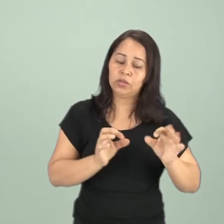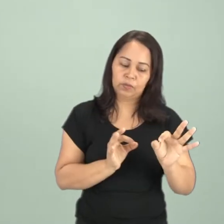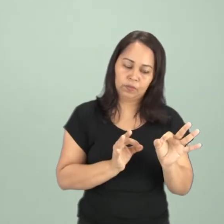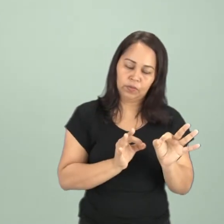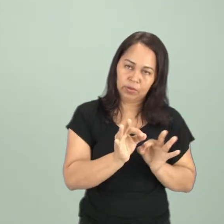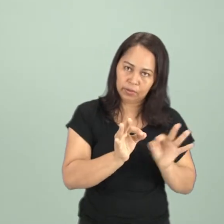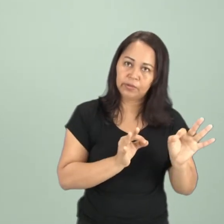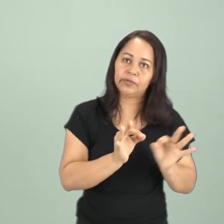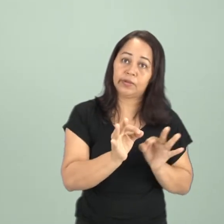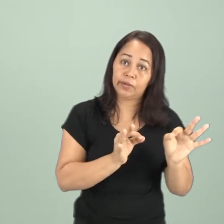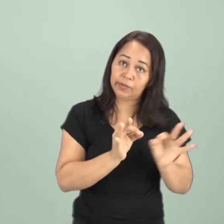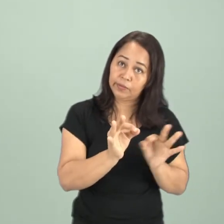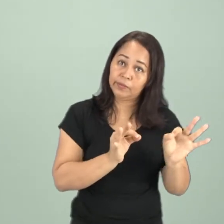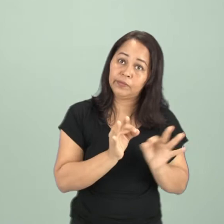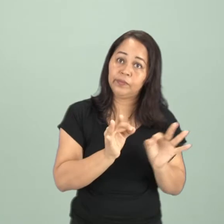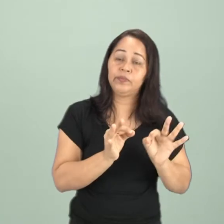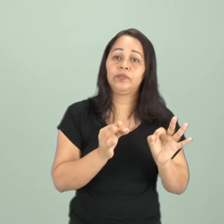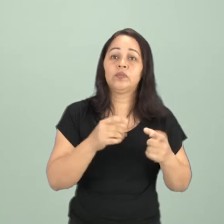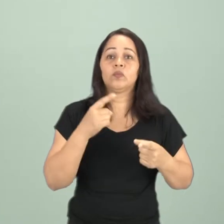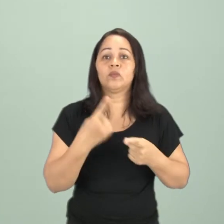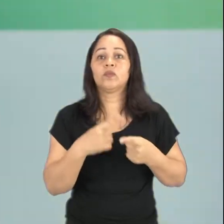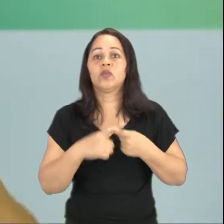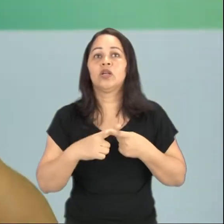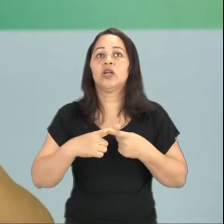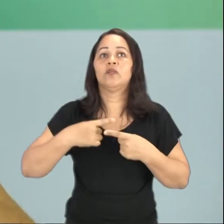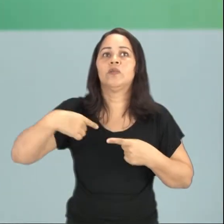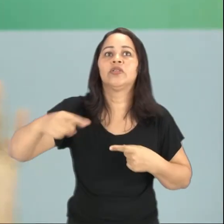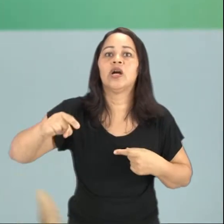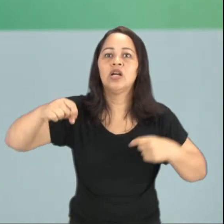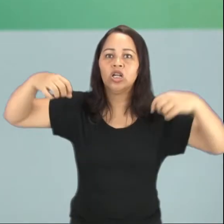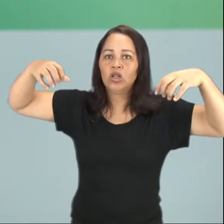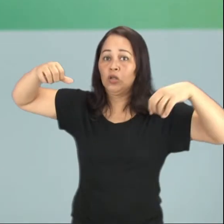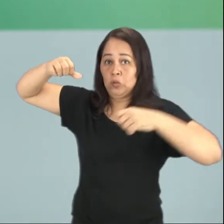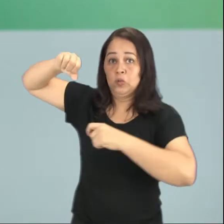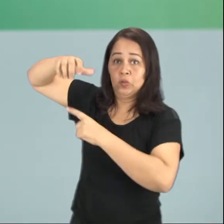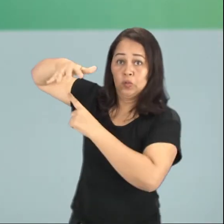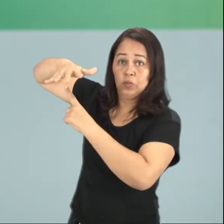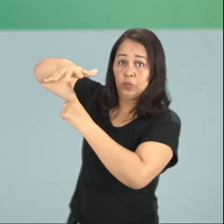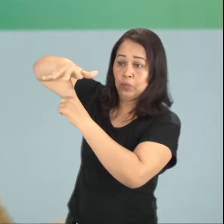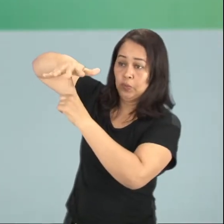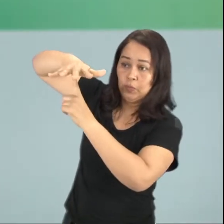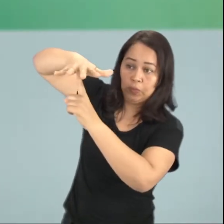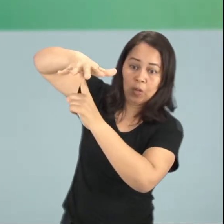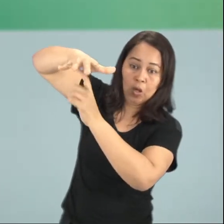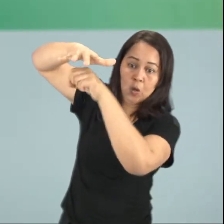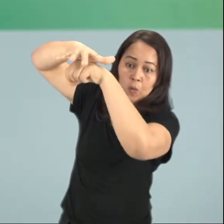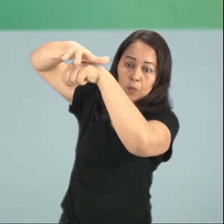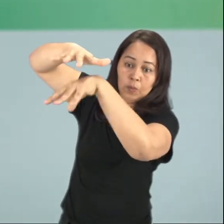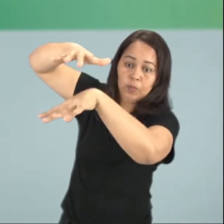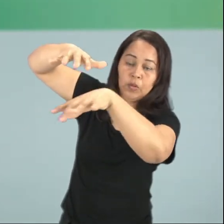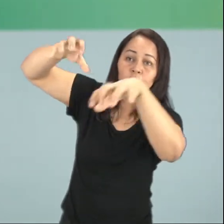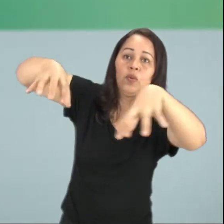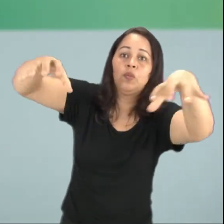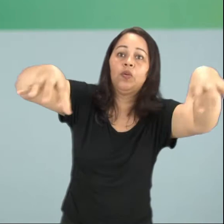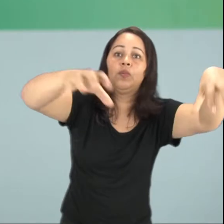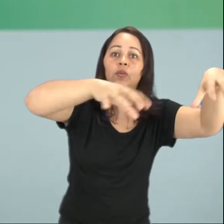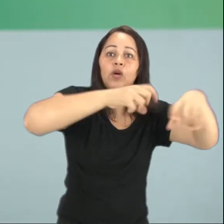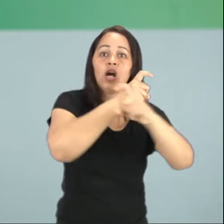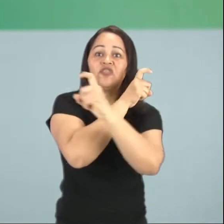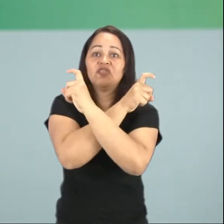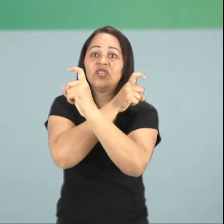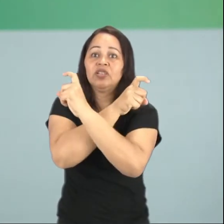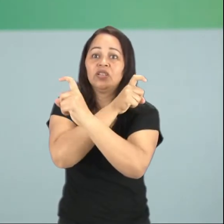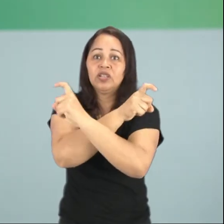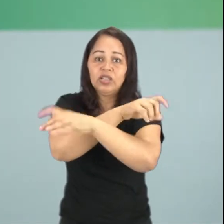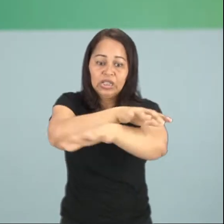ser planejado. A gente não pode fazer algo simplesmente porque, vou mandar uma chuva de DDT e vou acabar com os pernilongos, ok. E as outras vidas, né? Todo o ecossistema que